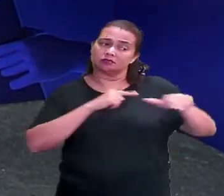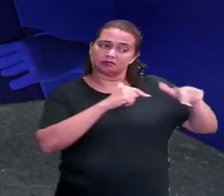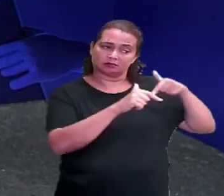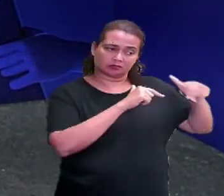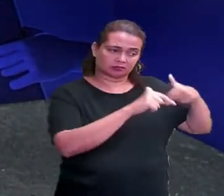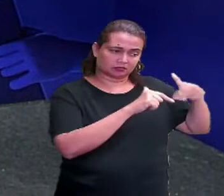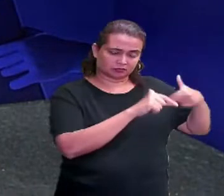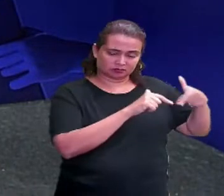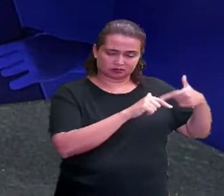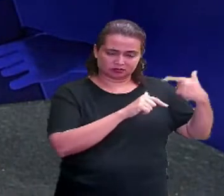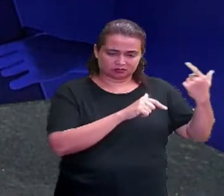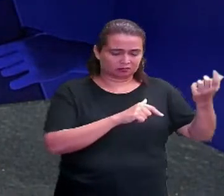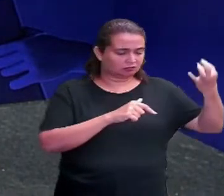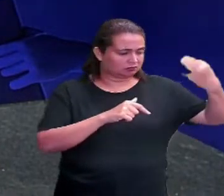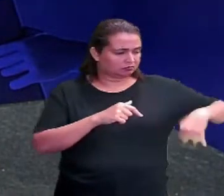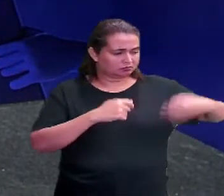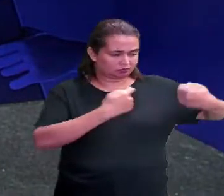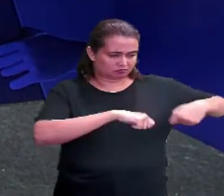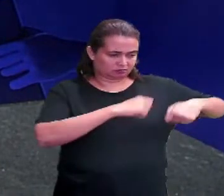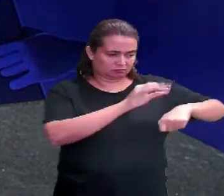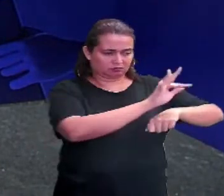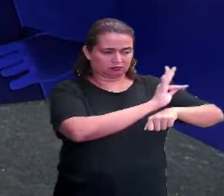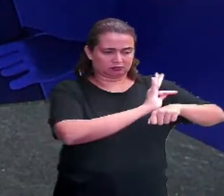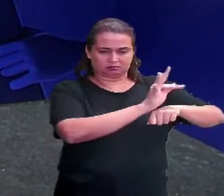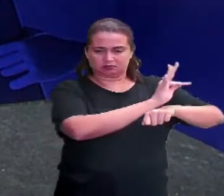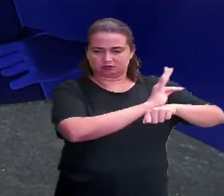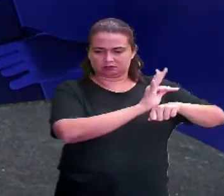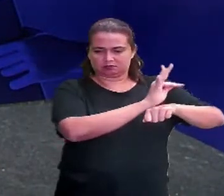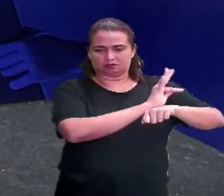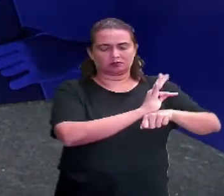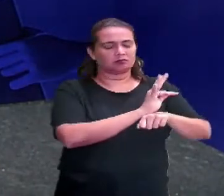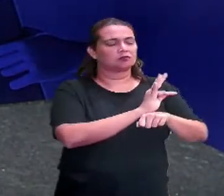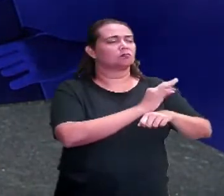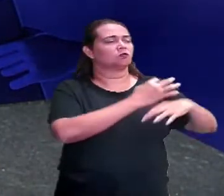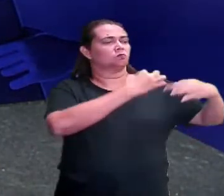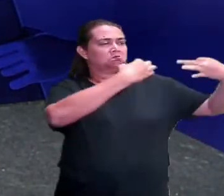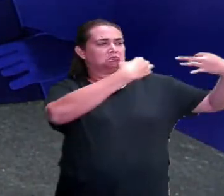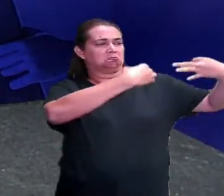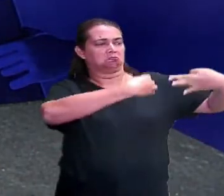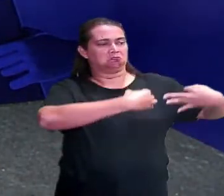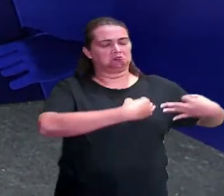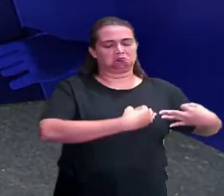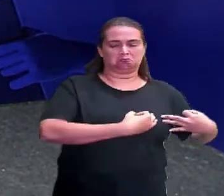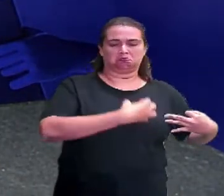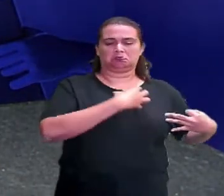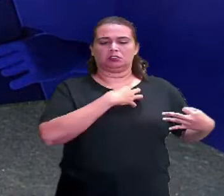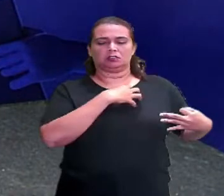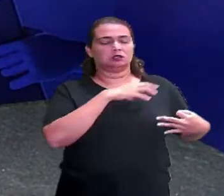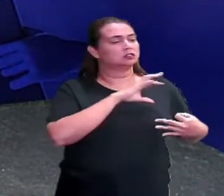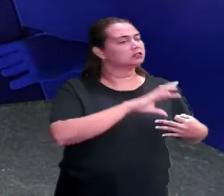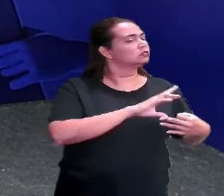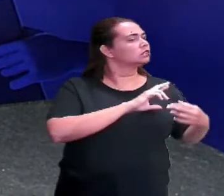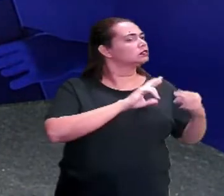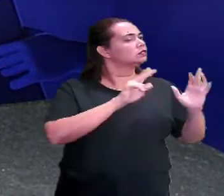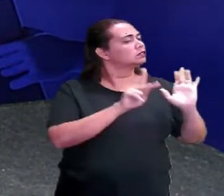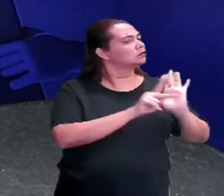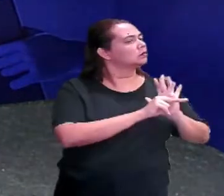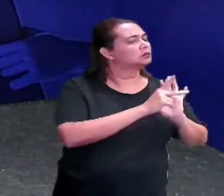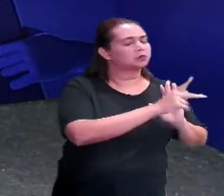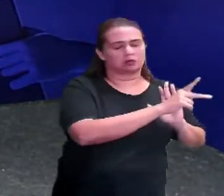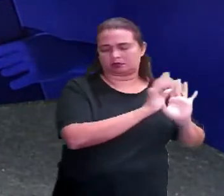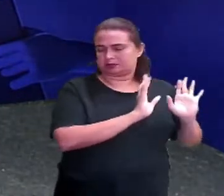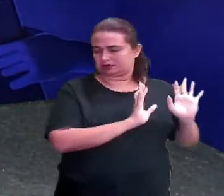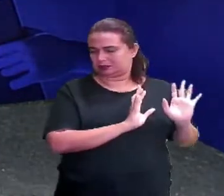diplomático requer uma formalidade, requer um ritual, uma ritualística, um jeito muito próprio, muito